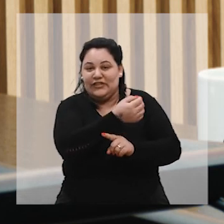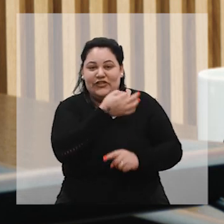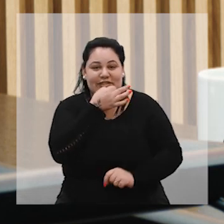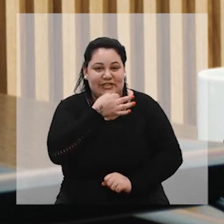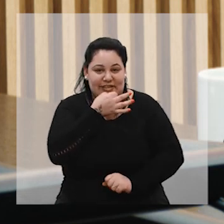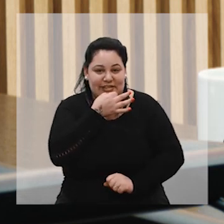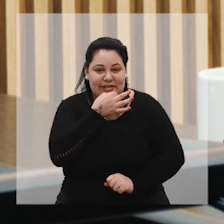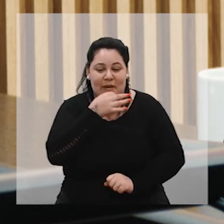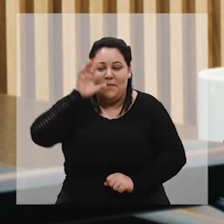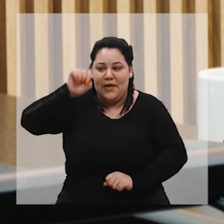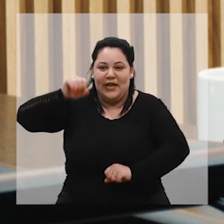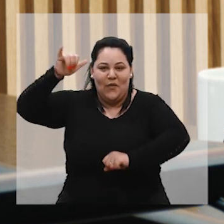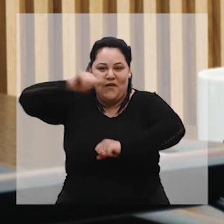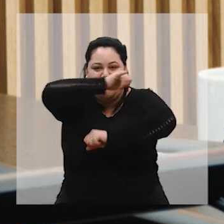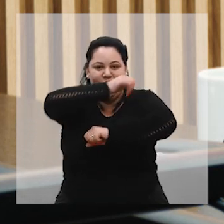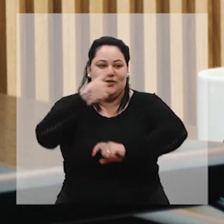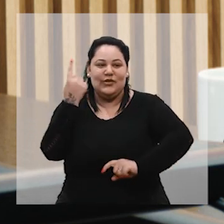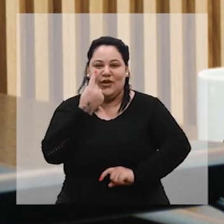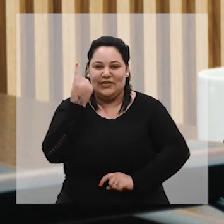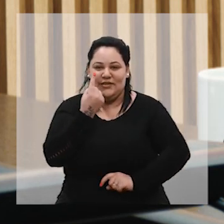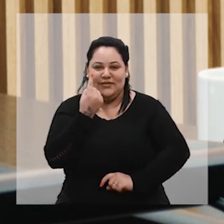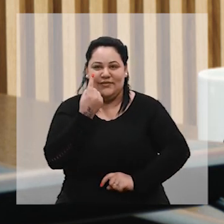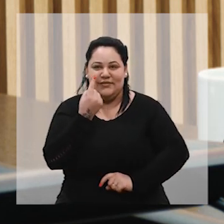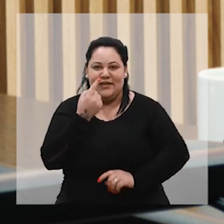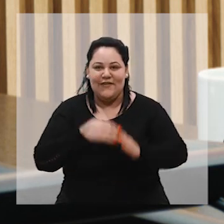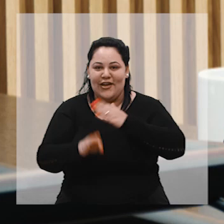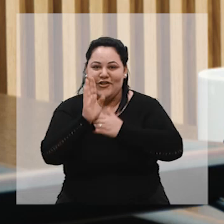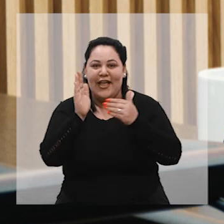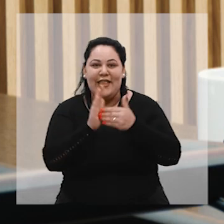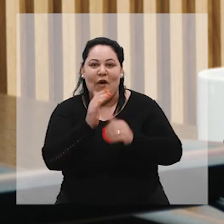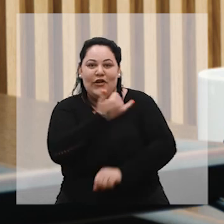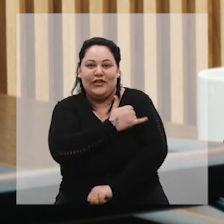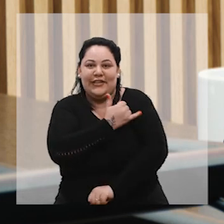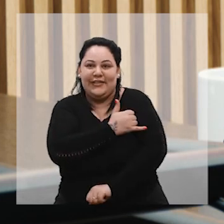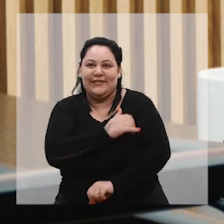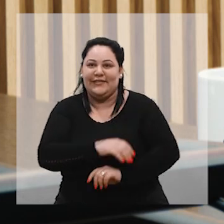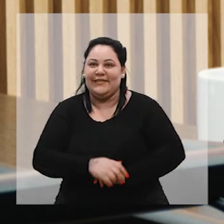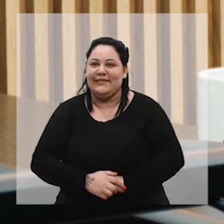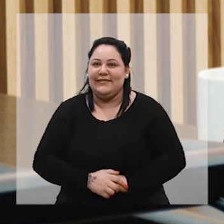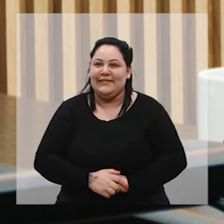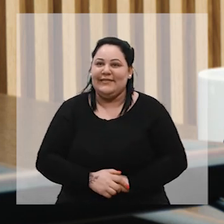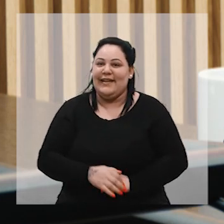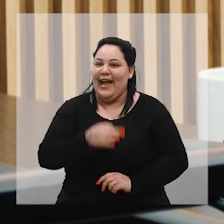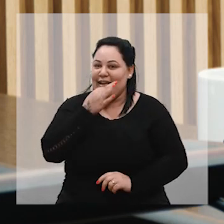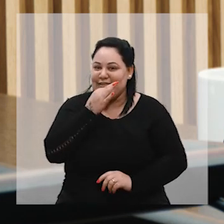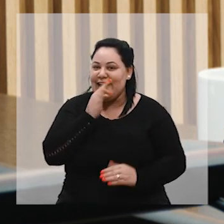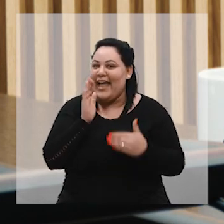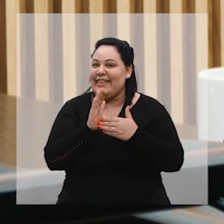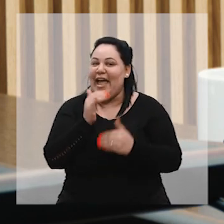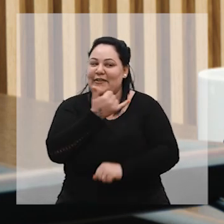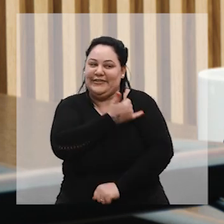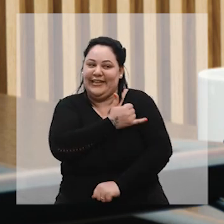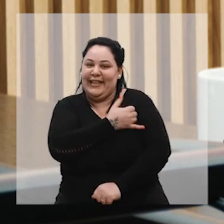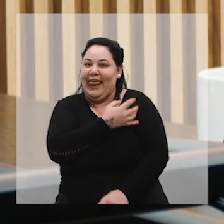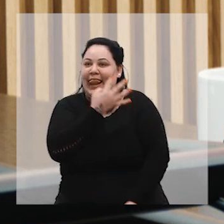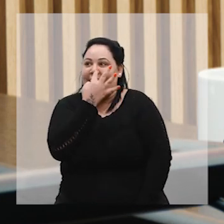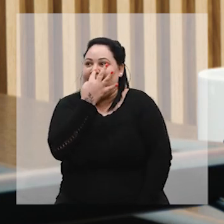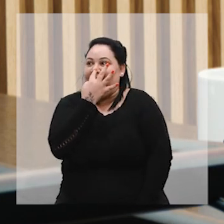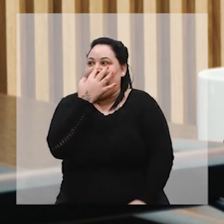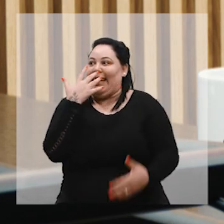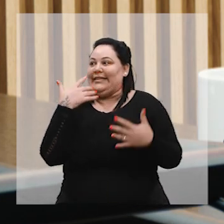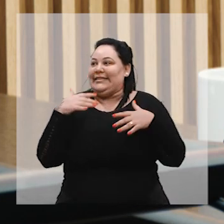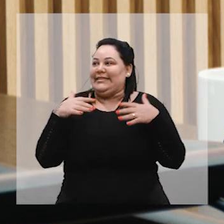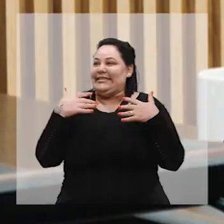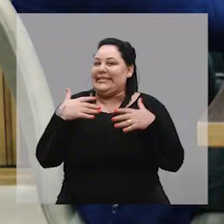saí de Caxias, peguei um avião sozinho, fui até o Rio de Janeiro. Cara, saí de Caxias do Sul pra ir até o Rio de Janeiro sozinho. Que